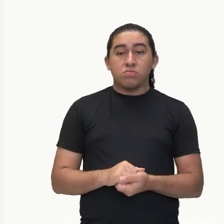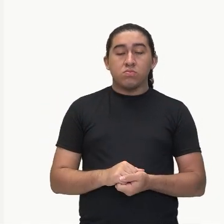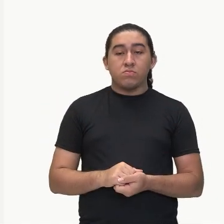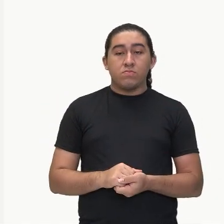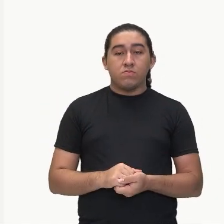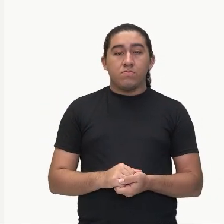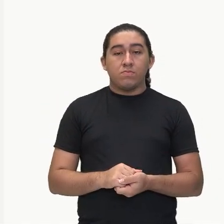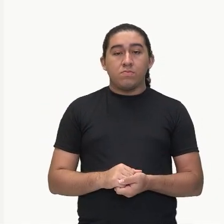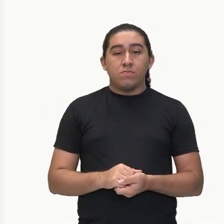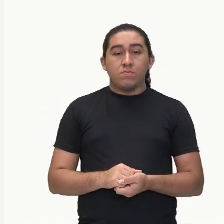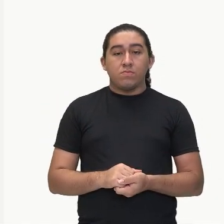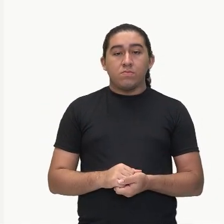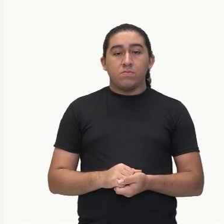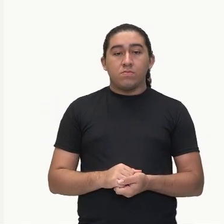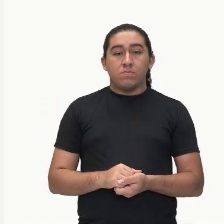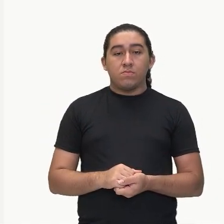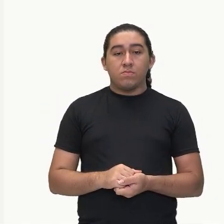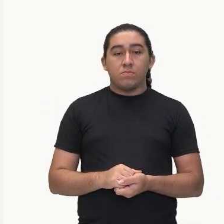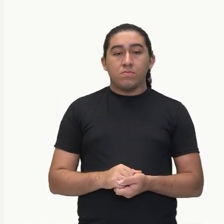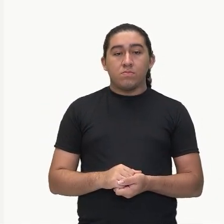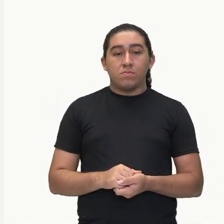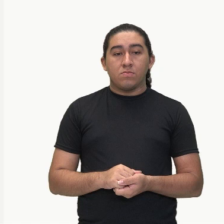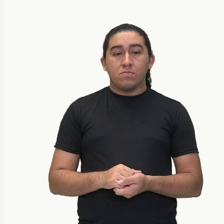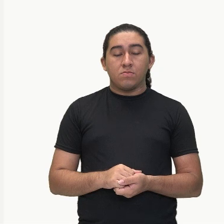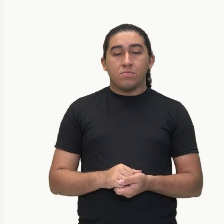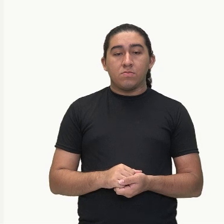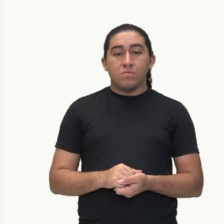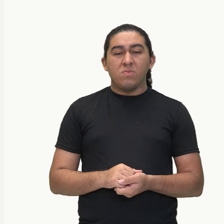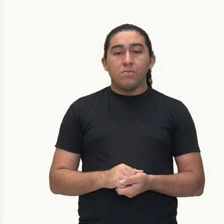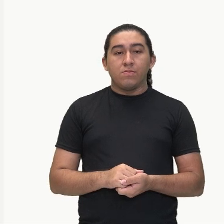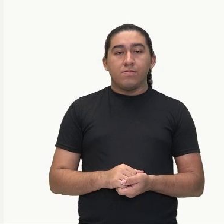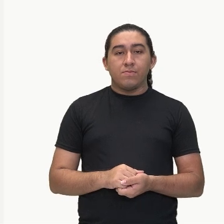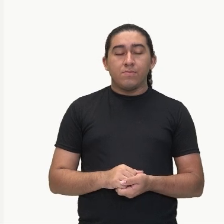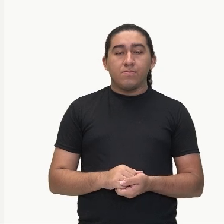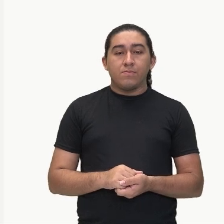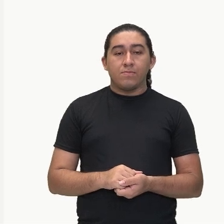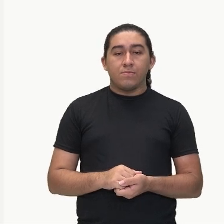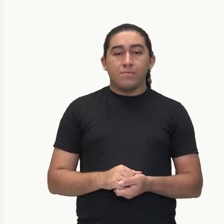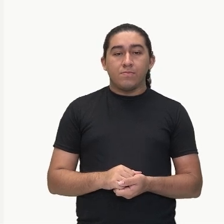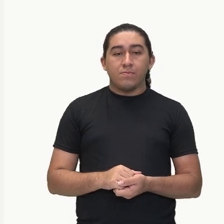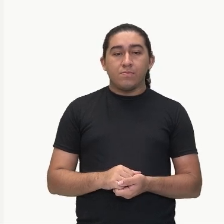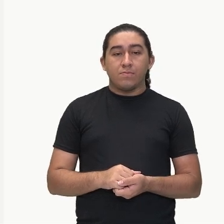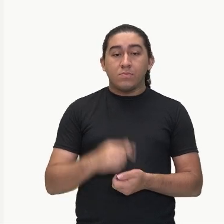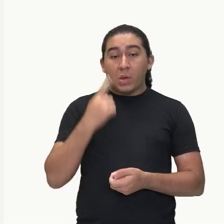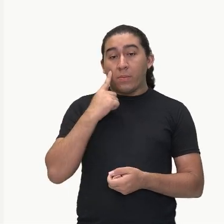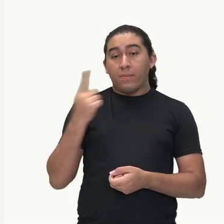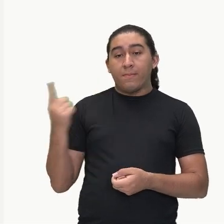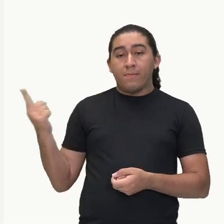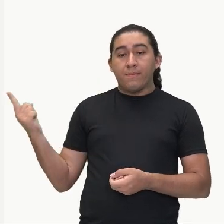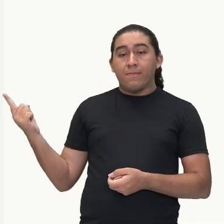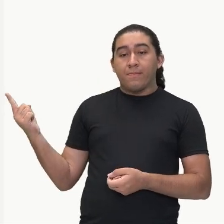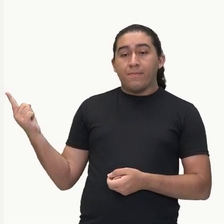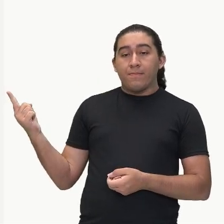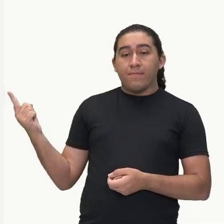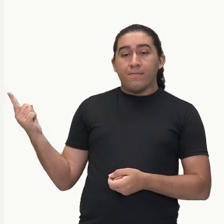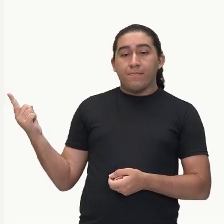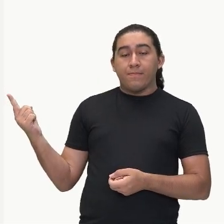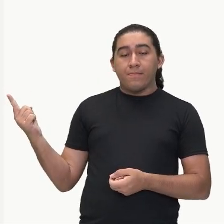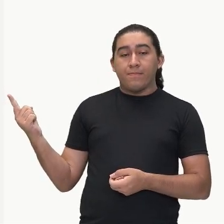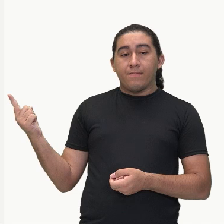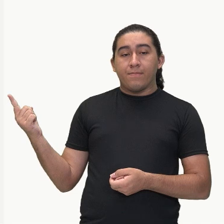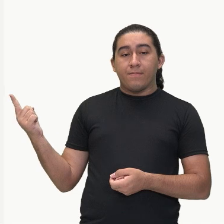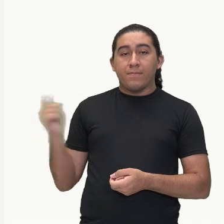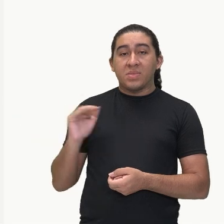desse determinante aí, por causa desse artigo, tá? Os Estados Unidos, verbo plural.